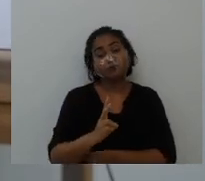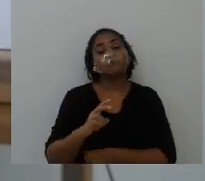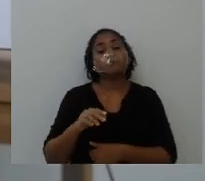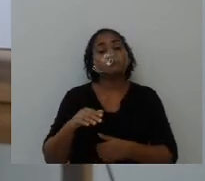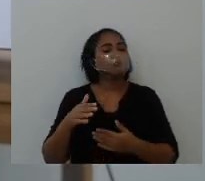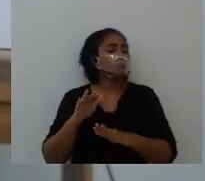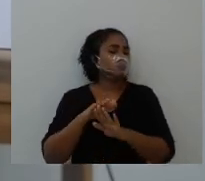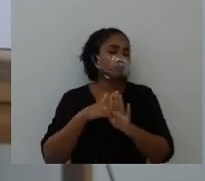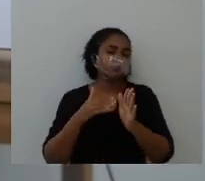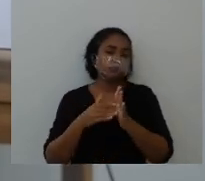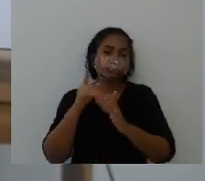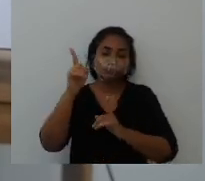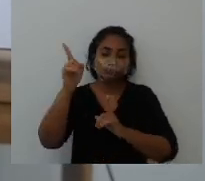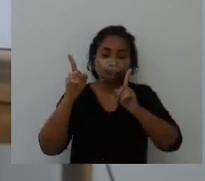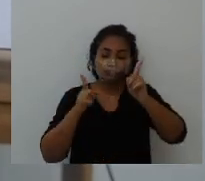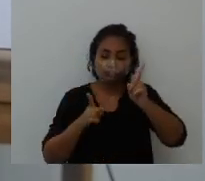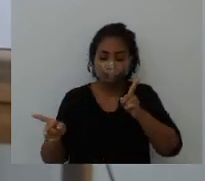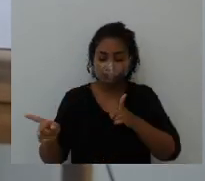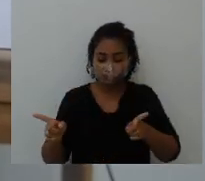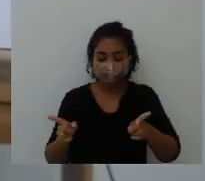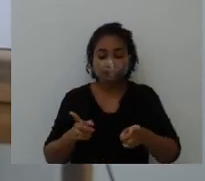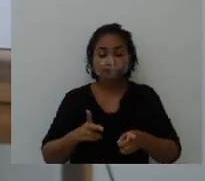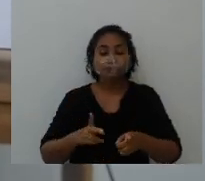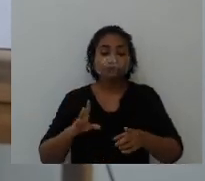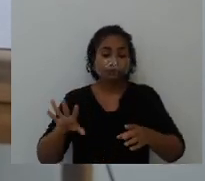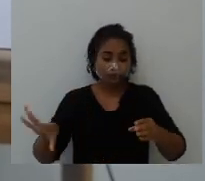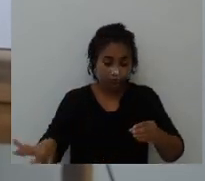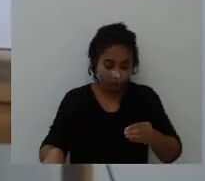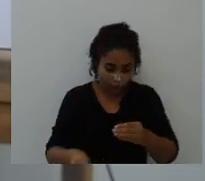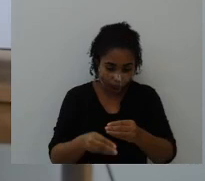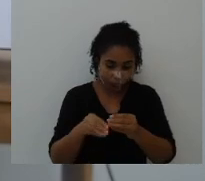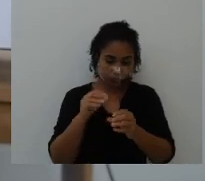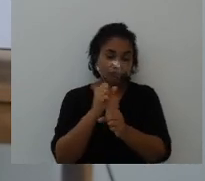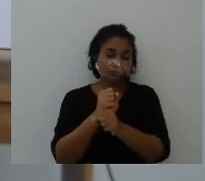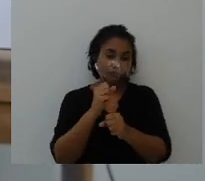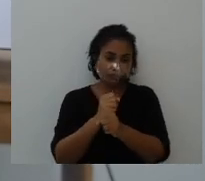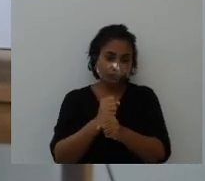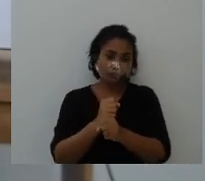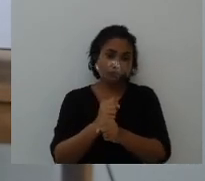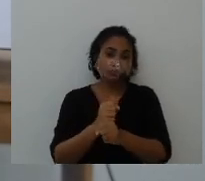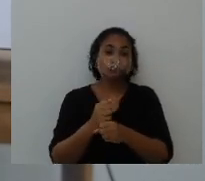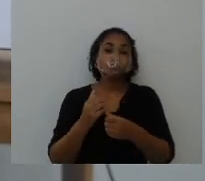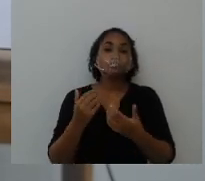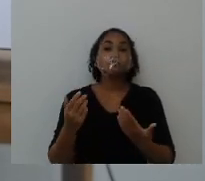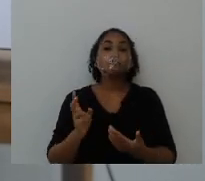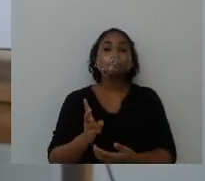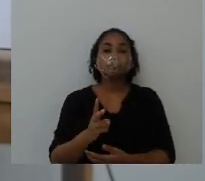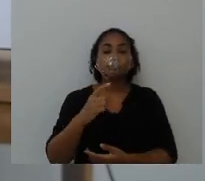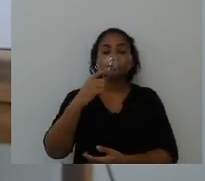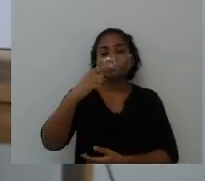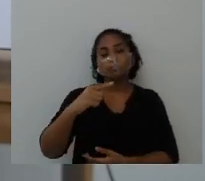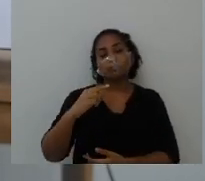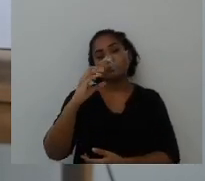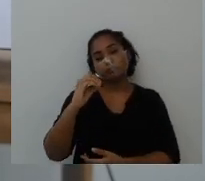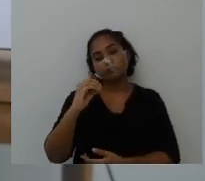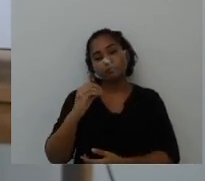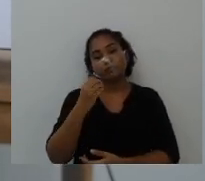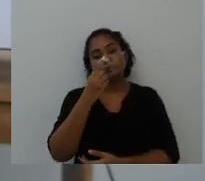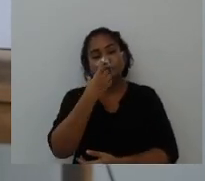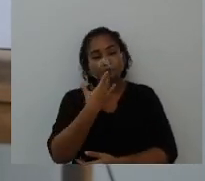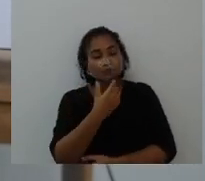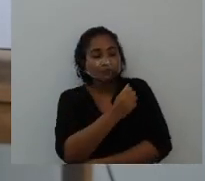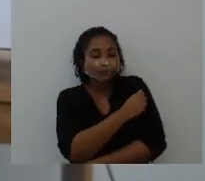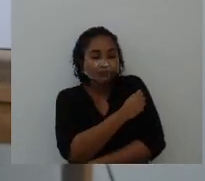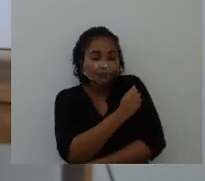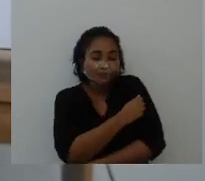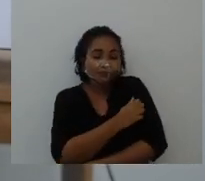em todas as direções, elas, ao serem somadas vetorialmente, têm que dar igual a zero. Bom, meu querido aluno, mais uma